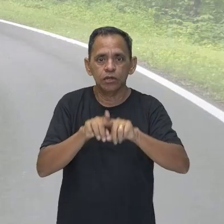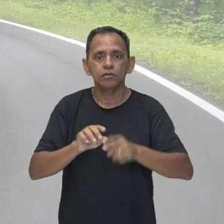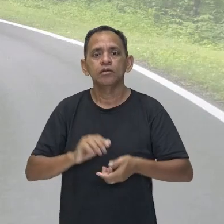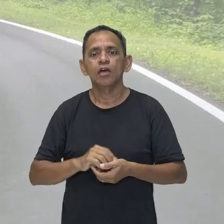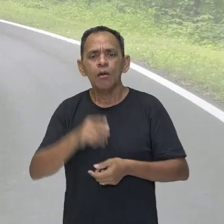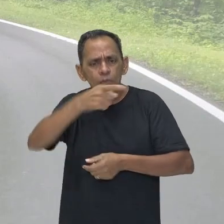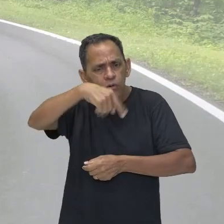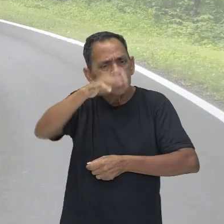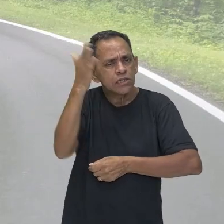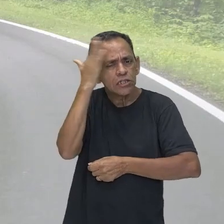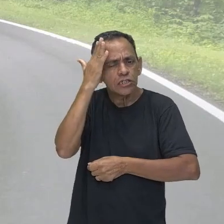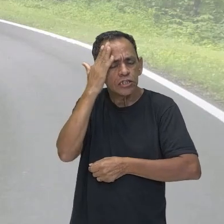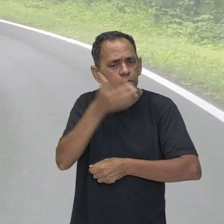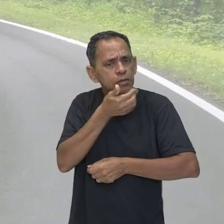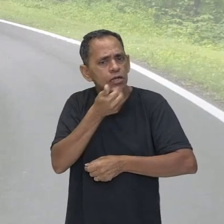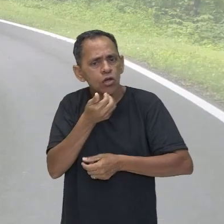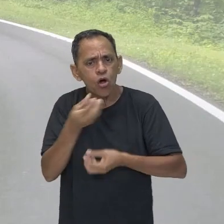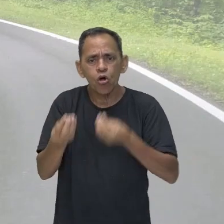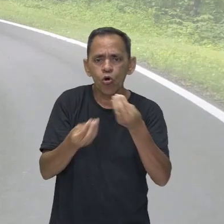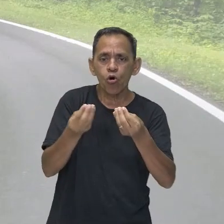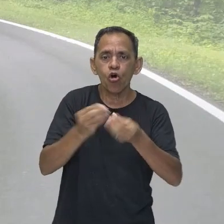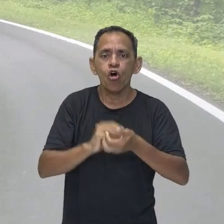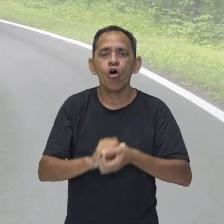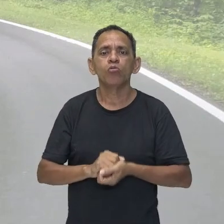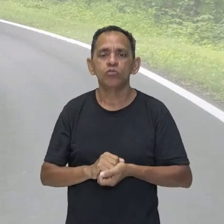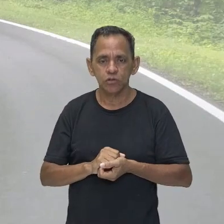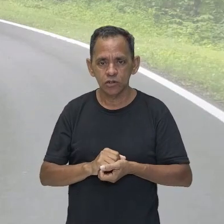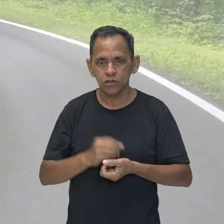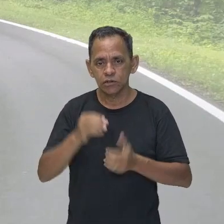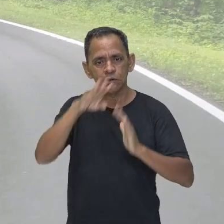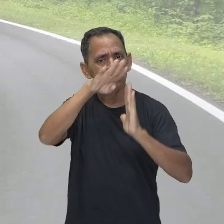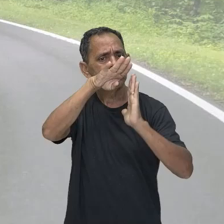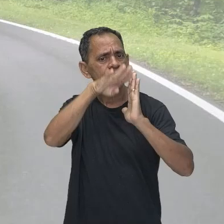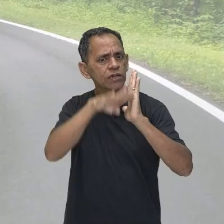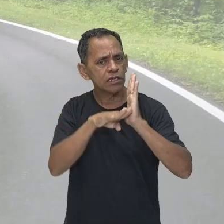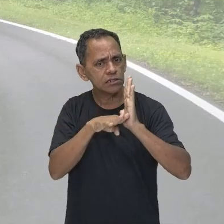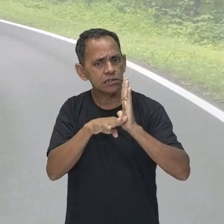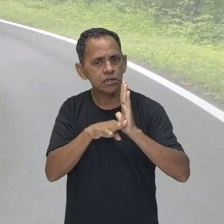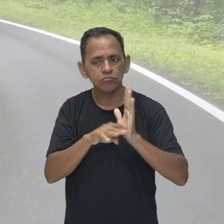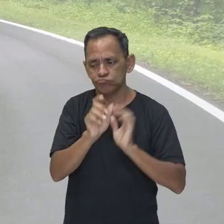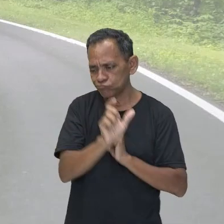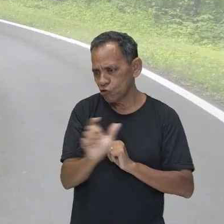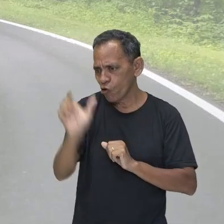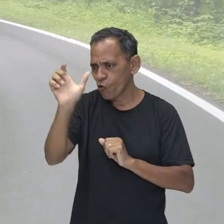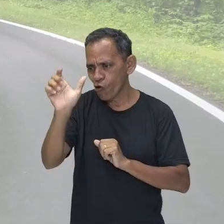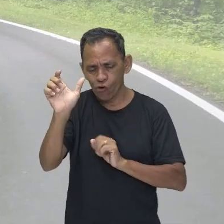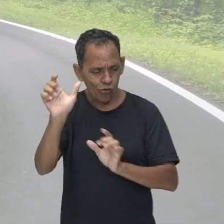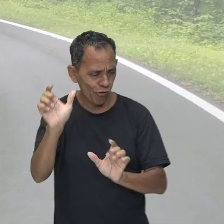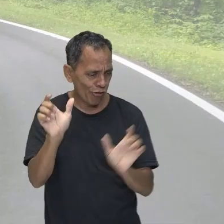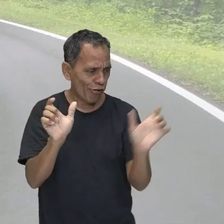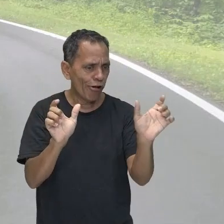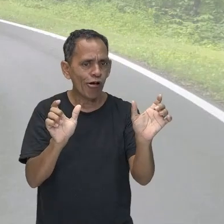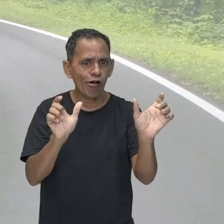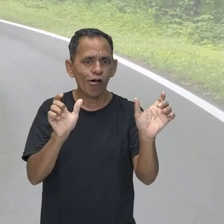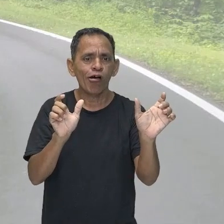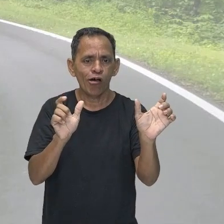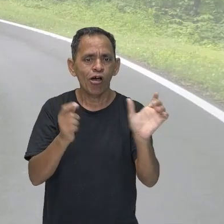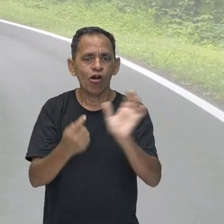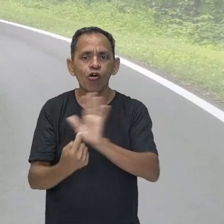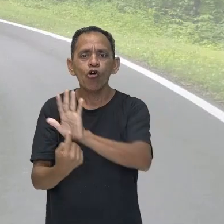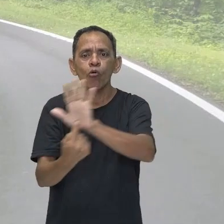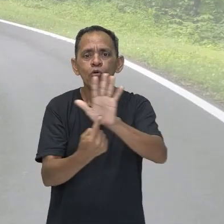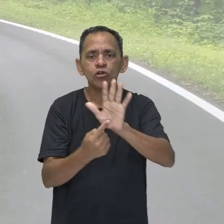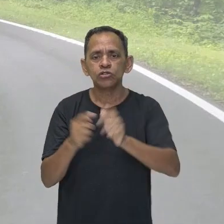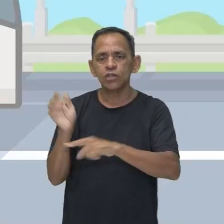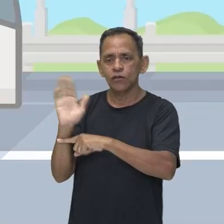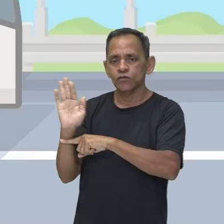da trajetória, da velocidade dele, da classificação com progressivo e retrógrado, eu preparei um VT aqui para ti. Dá só uma